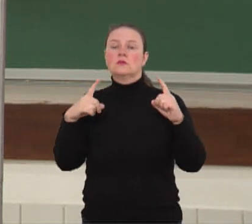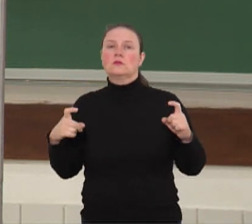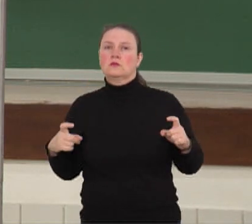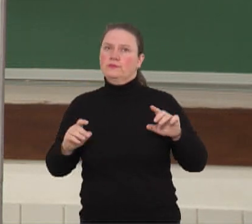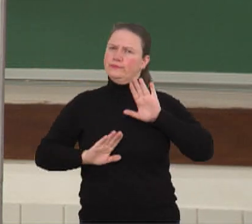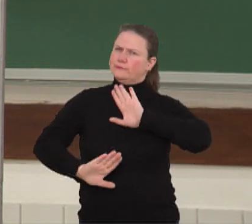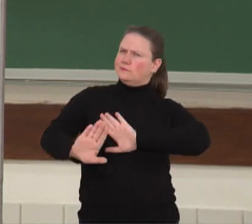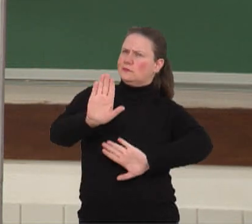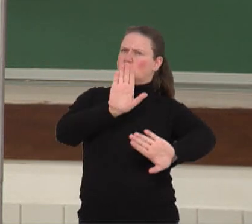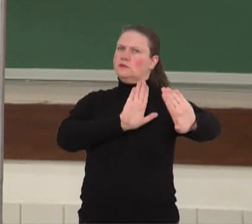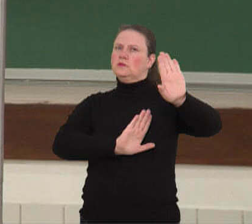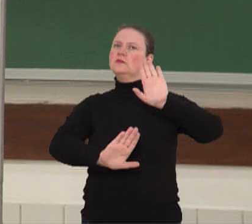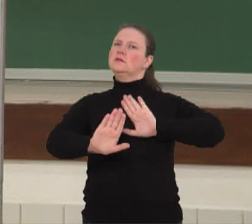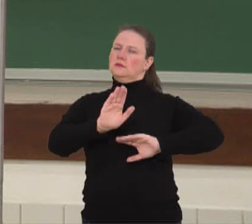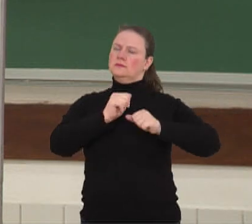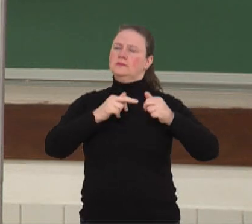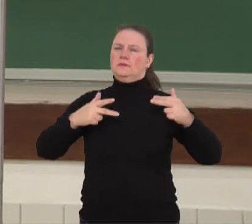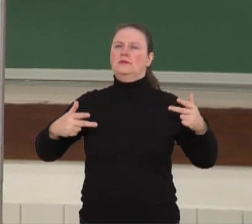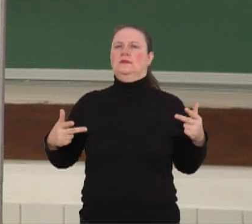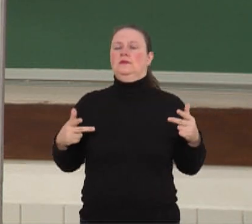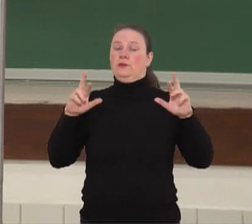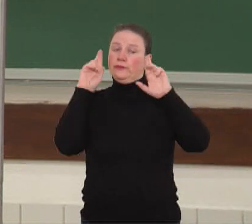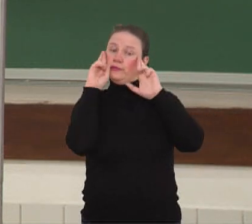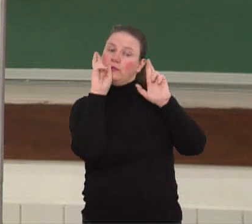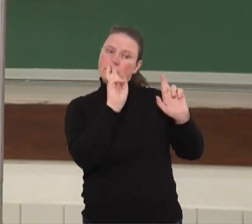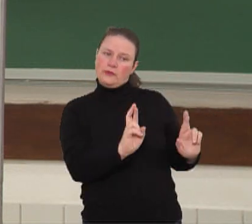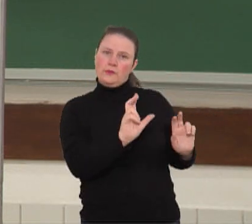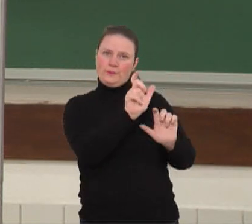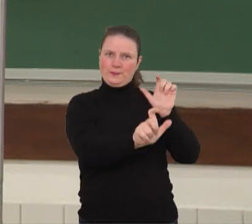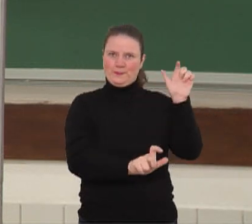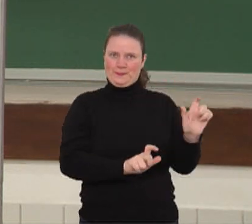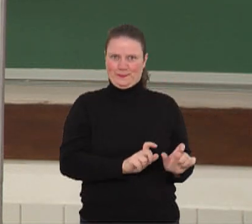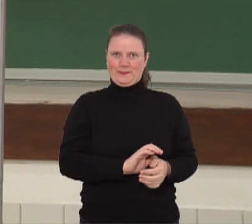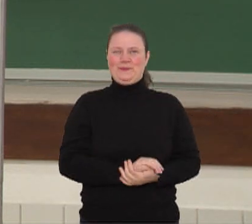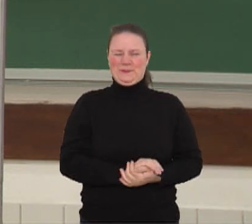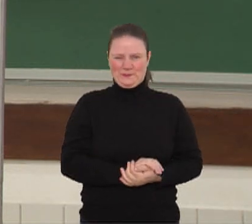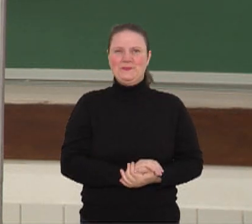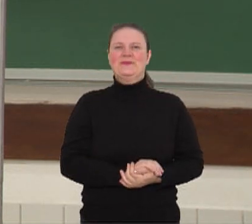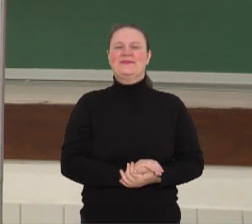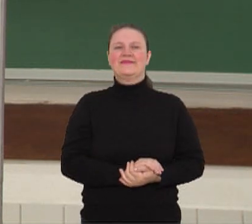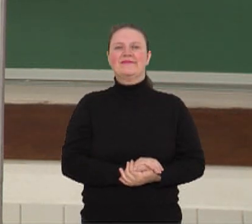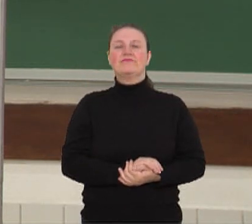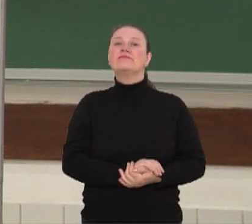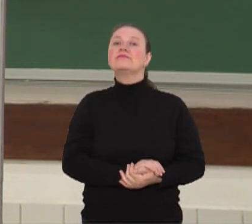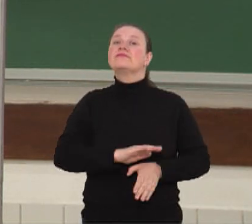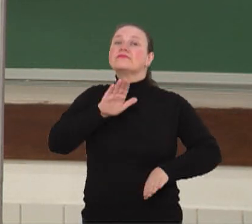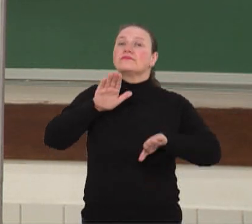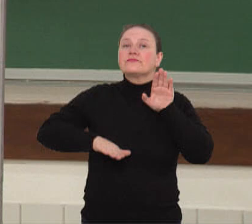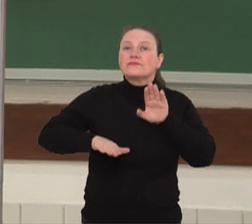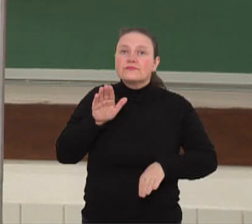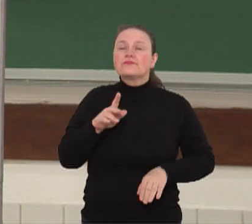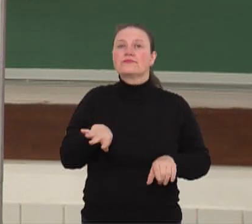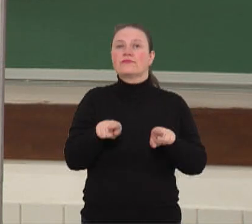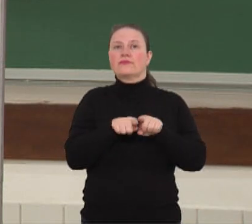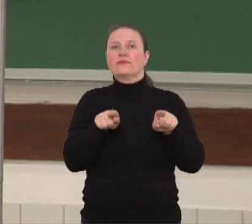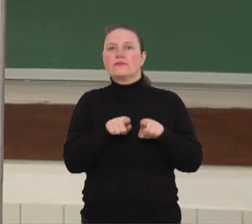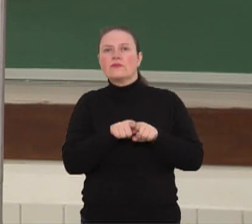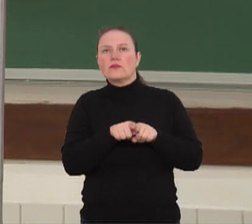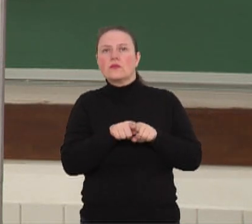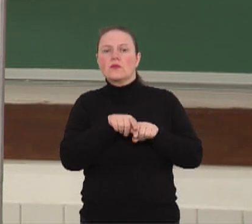esse cuidado a gente tratar dessas coisas. E muito respeito com as pessoas. Combinado? De vez em quando eu vou trazer alguns conhecimentos